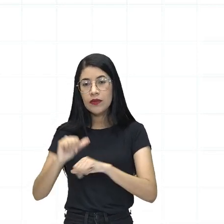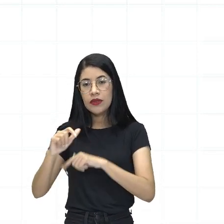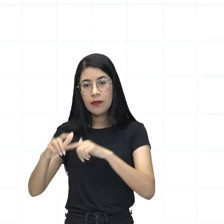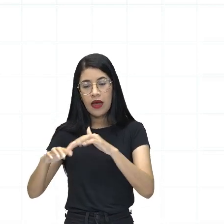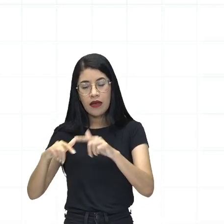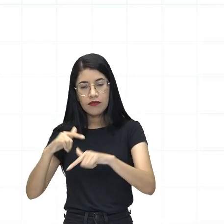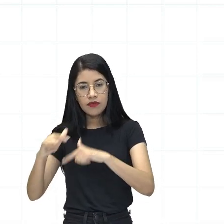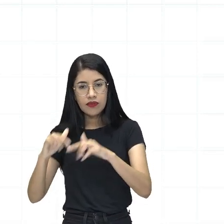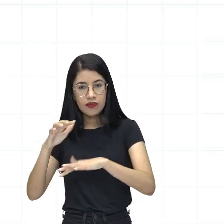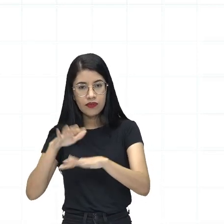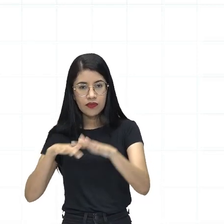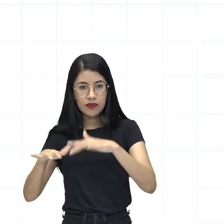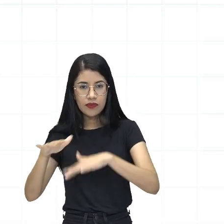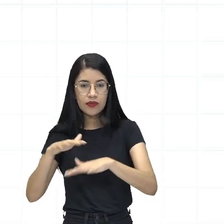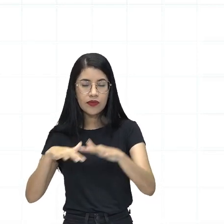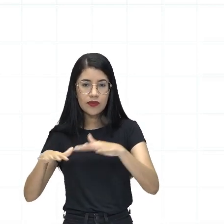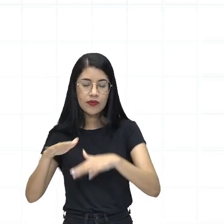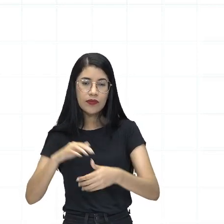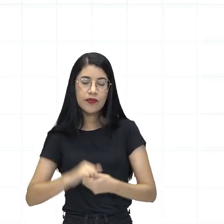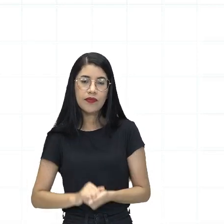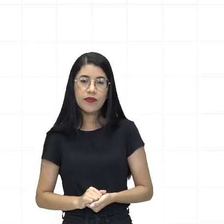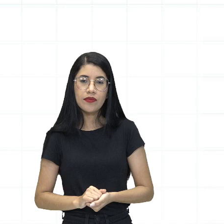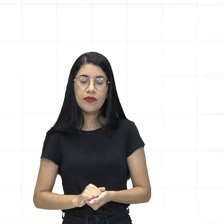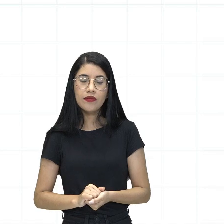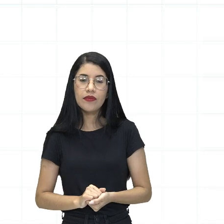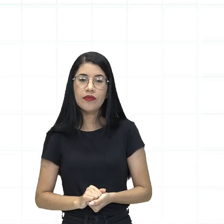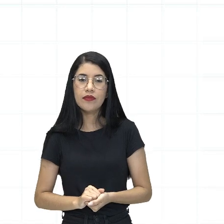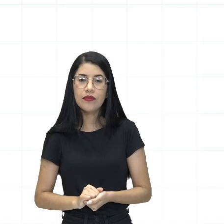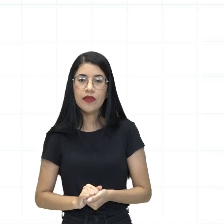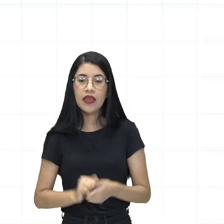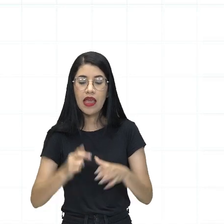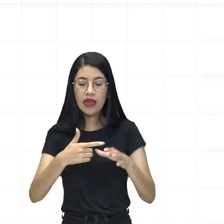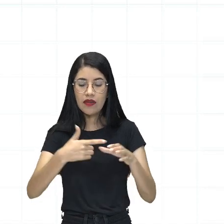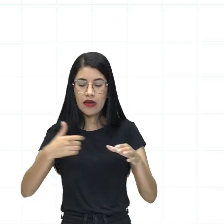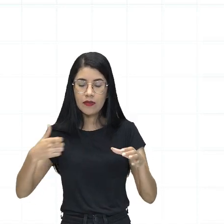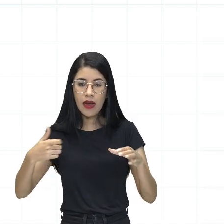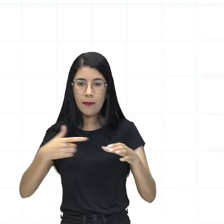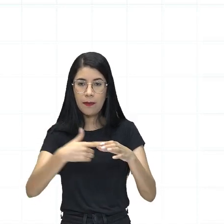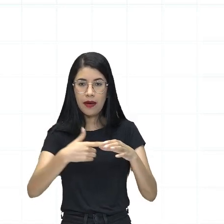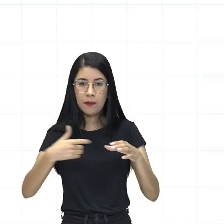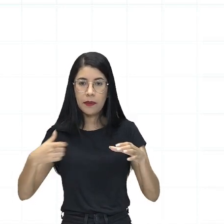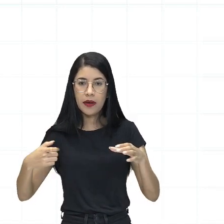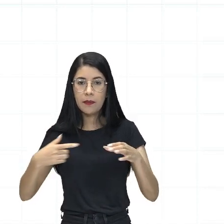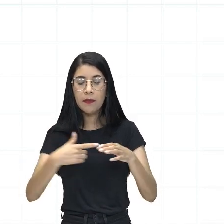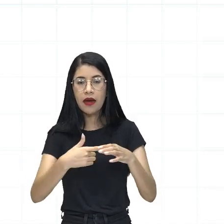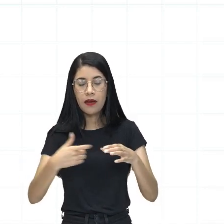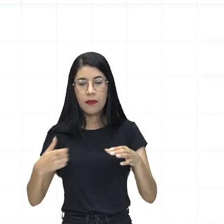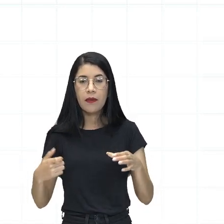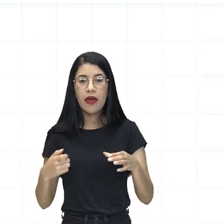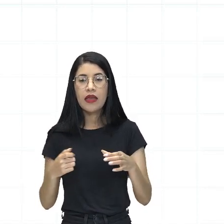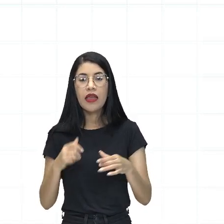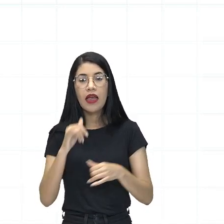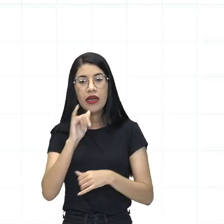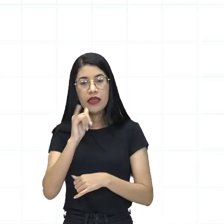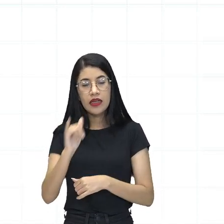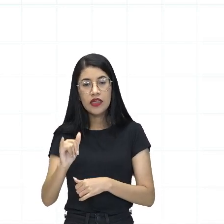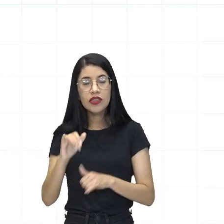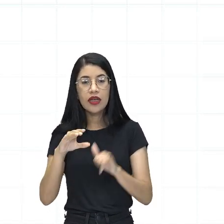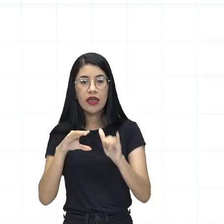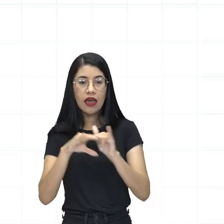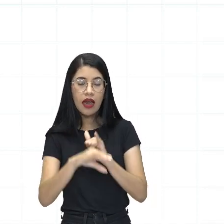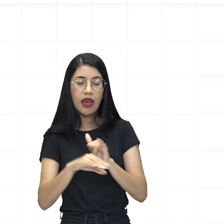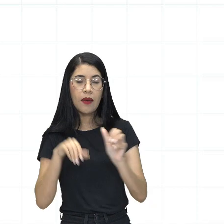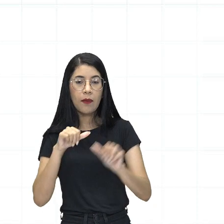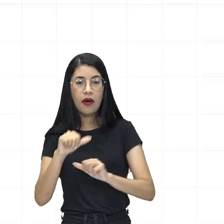movimento do pistão, uma das partes móveis do motor, usada para converter a energia térmica